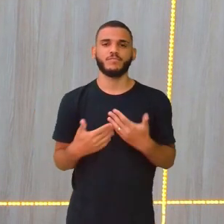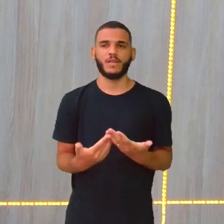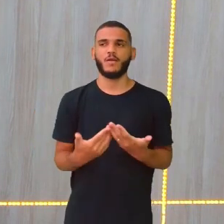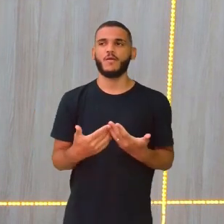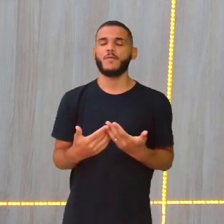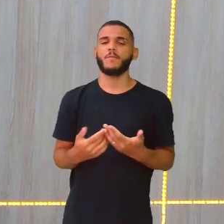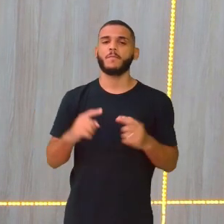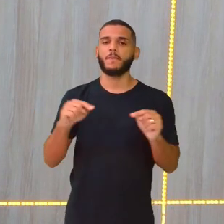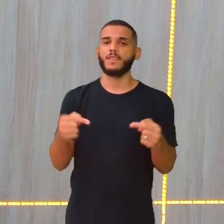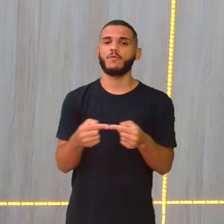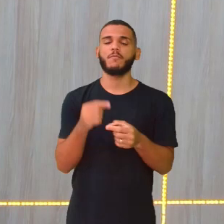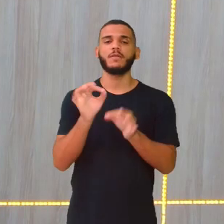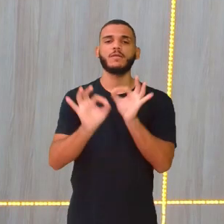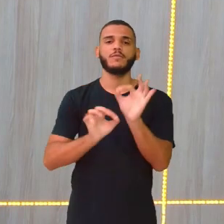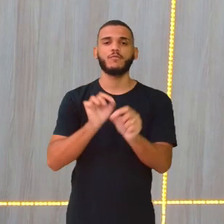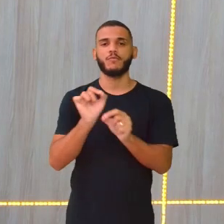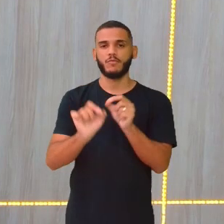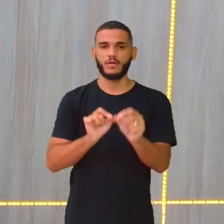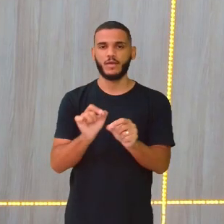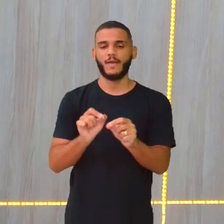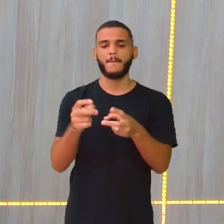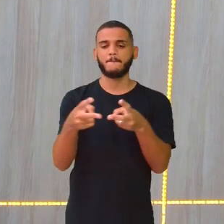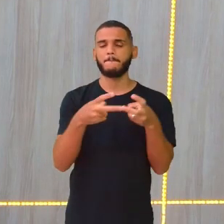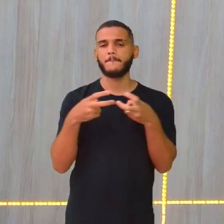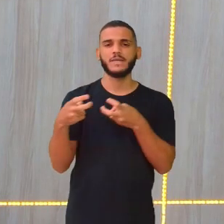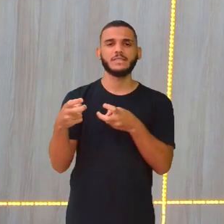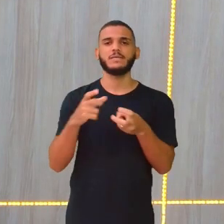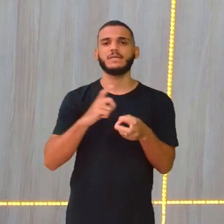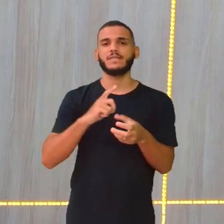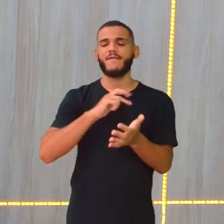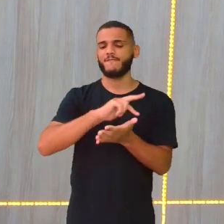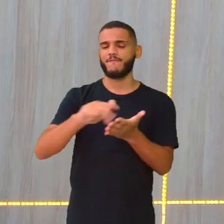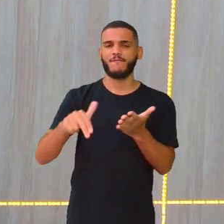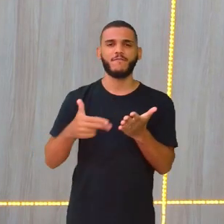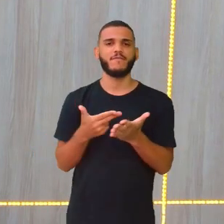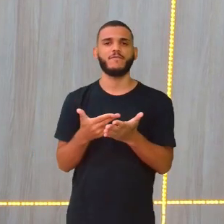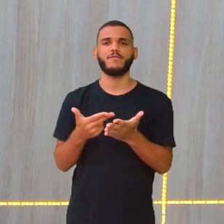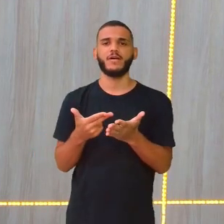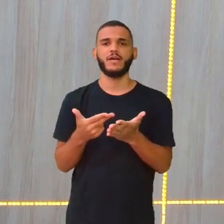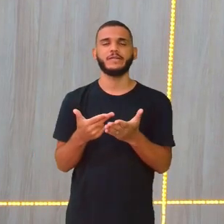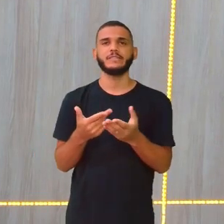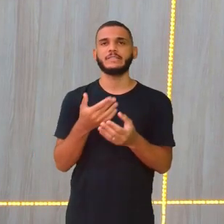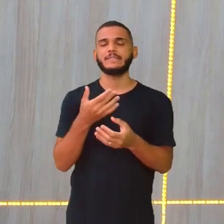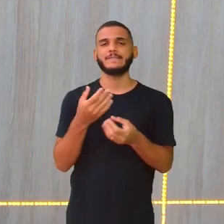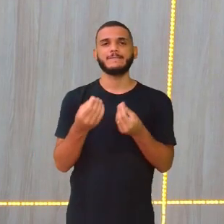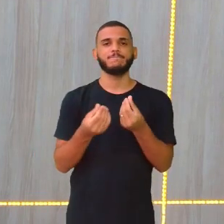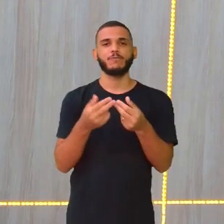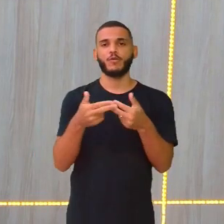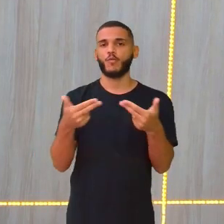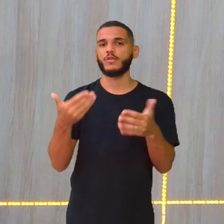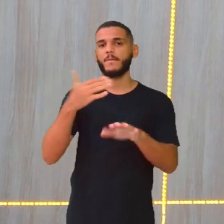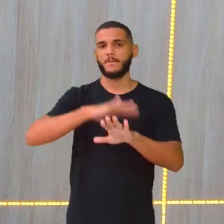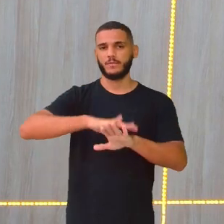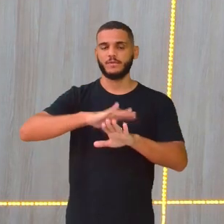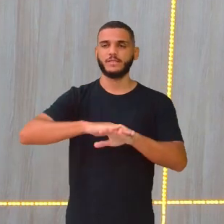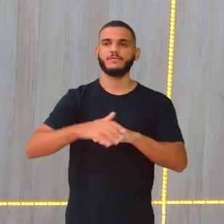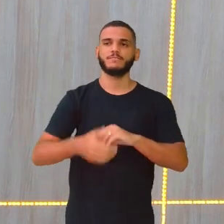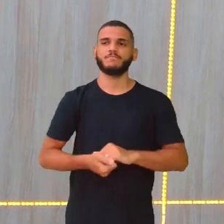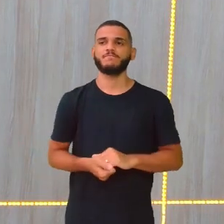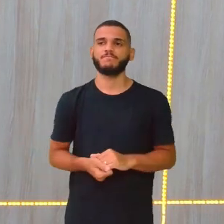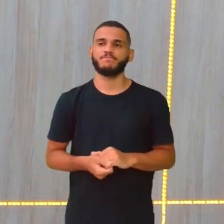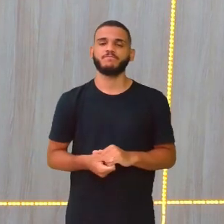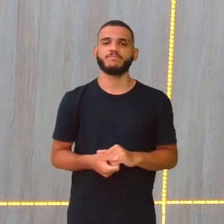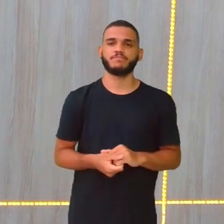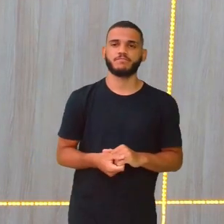faz com que a gente perceba muitas nuances, né? Do racismo e de outros preconceitos.